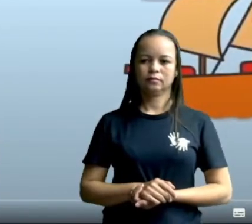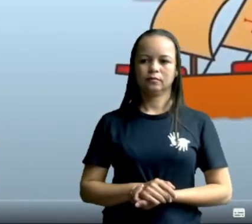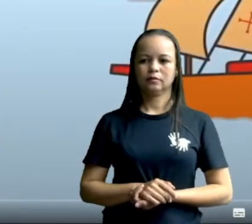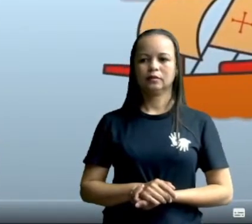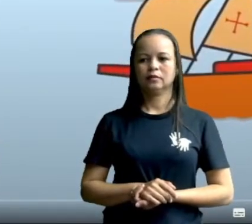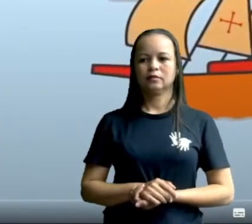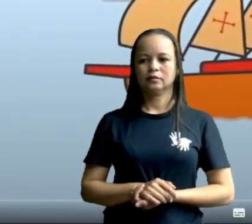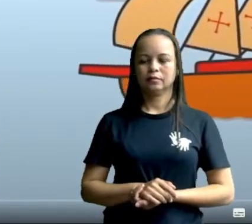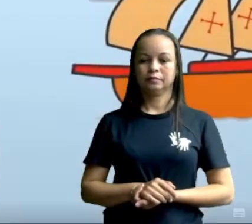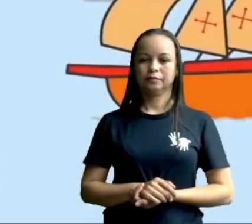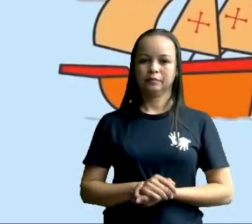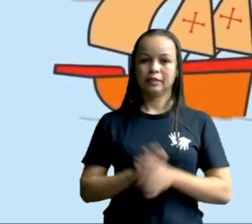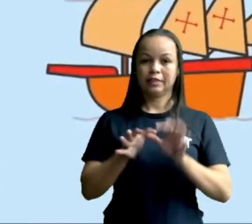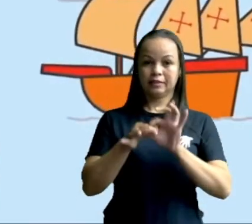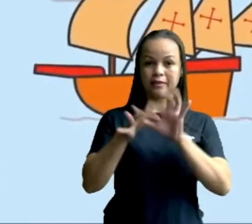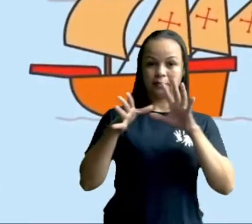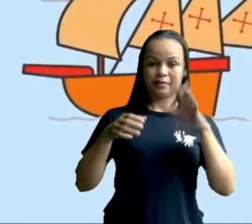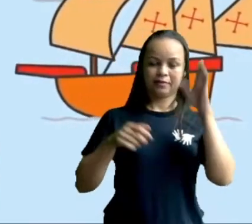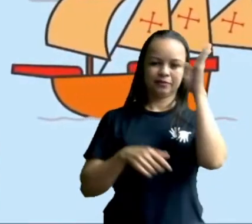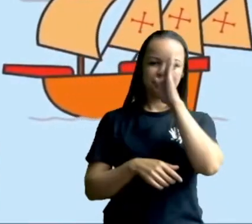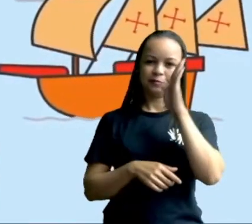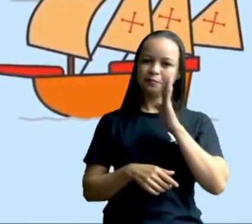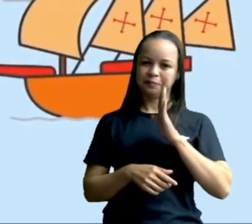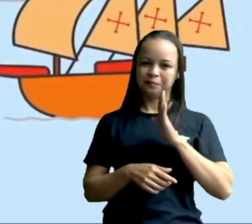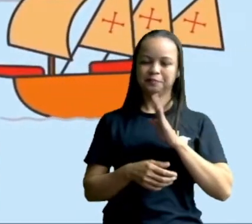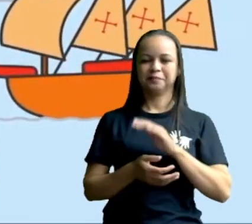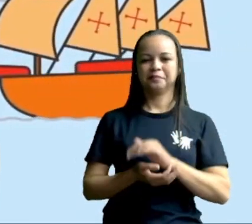Independência do Brasil.